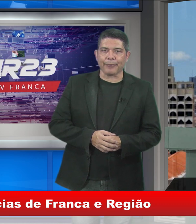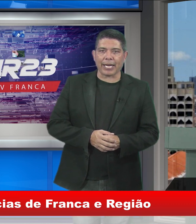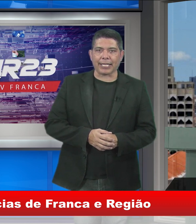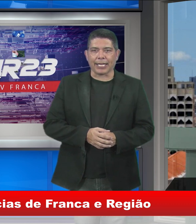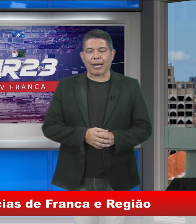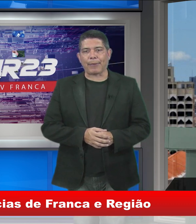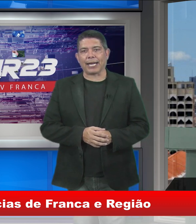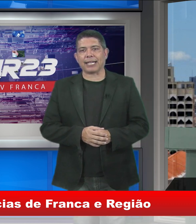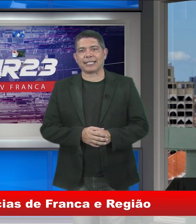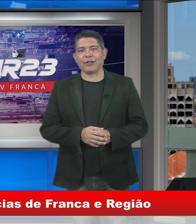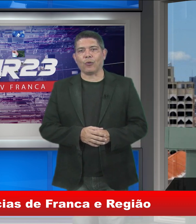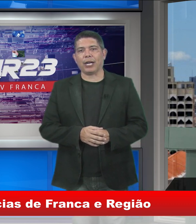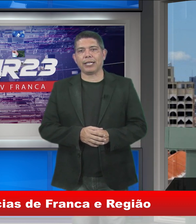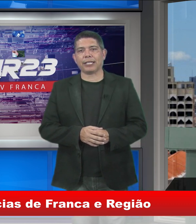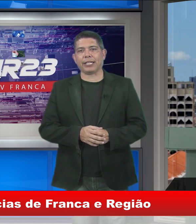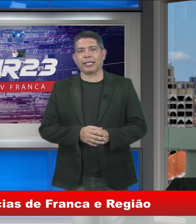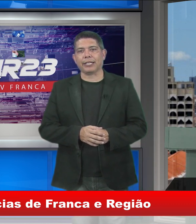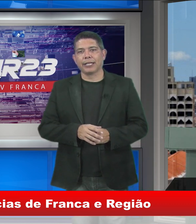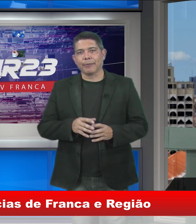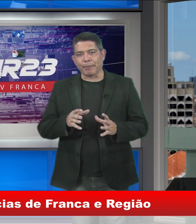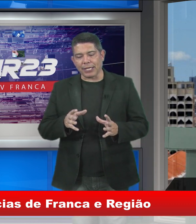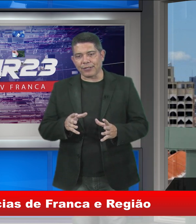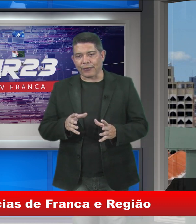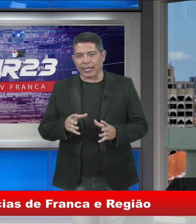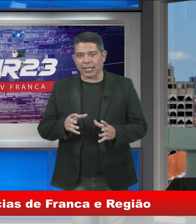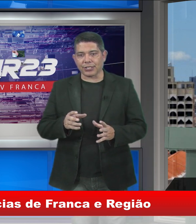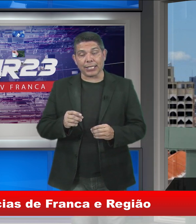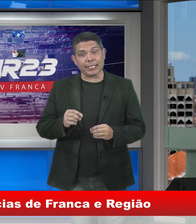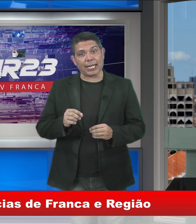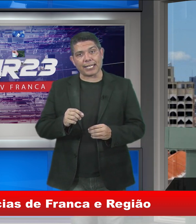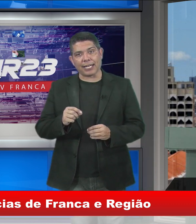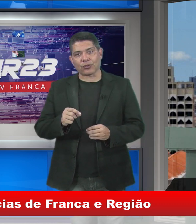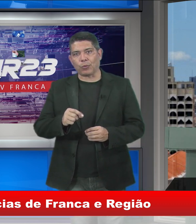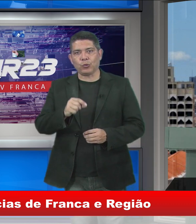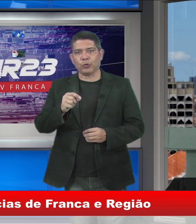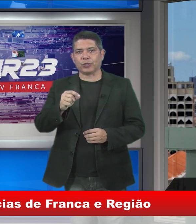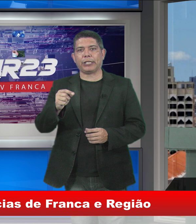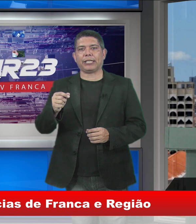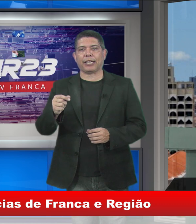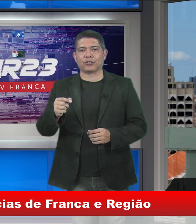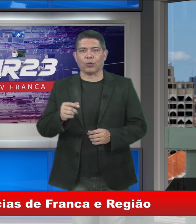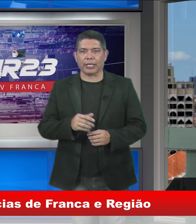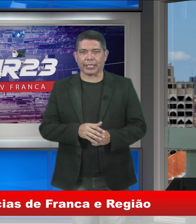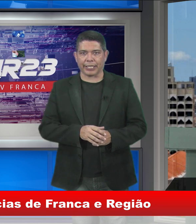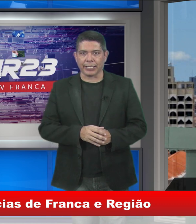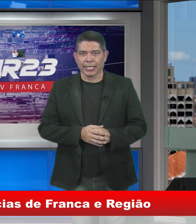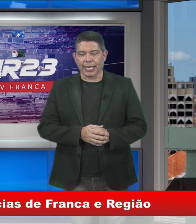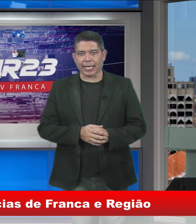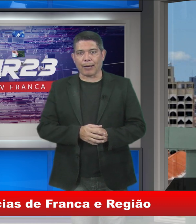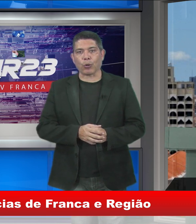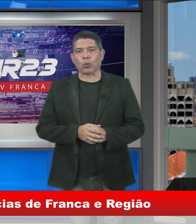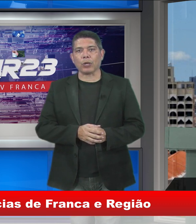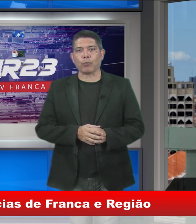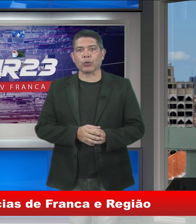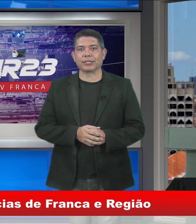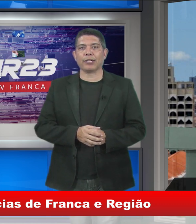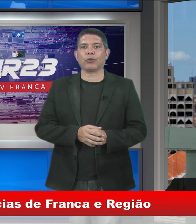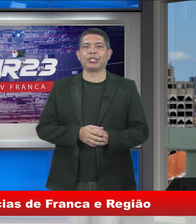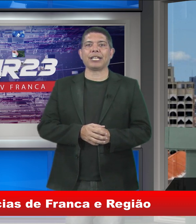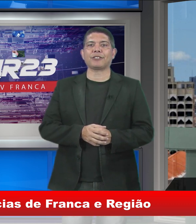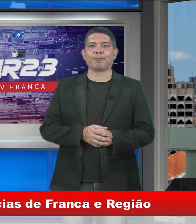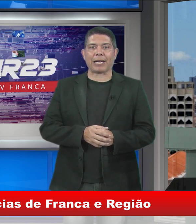ele também aparece em um ranking bem diferente e, aliás, como um dos líderes no ranking, é a procura